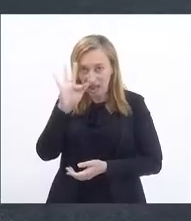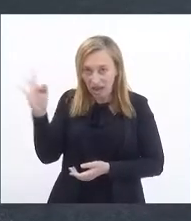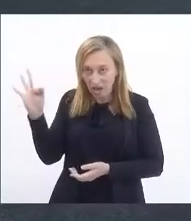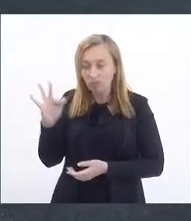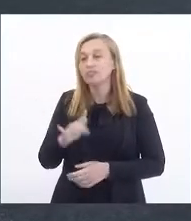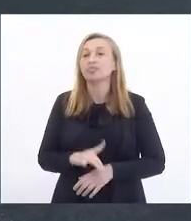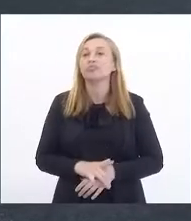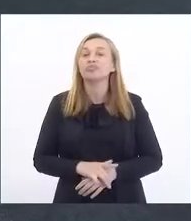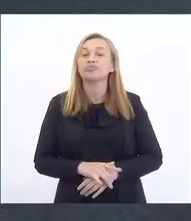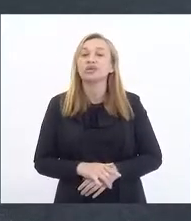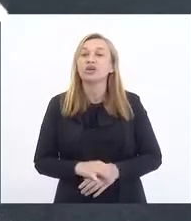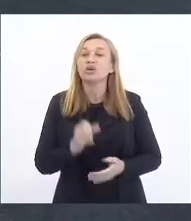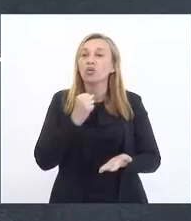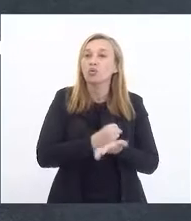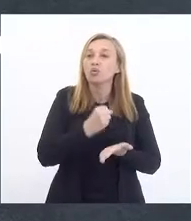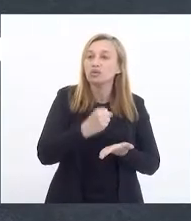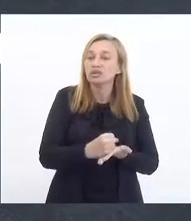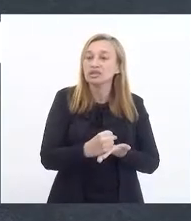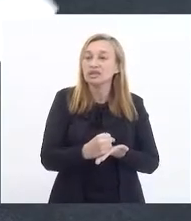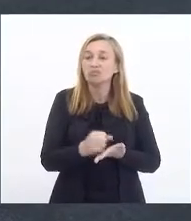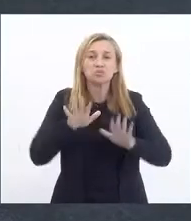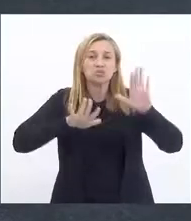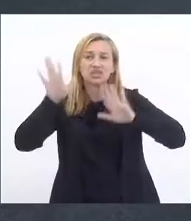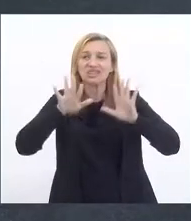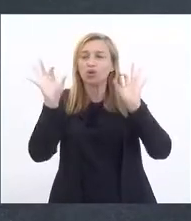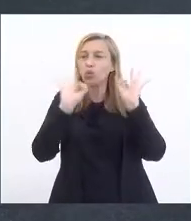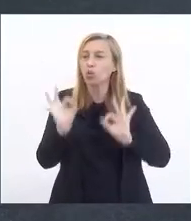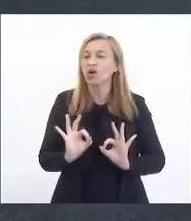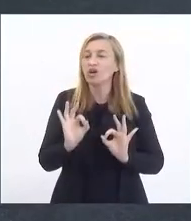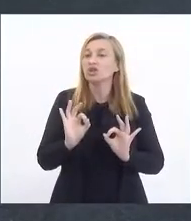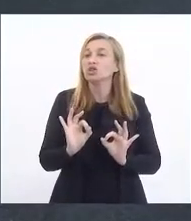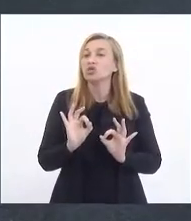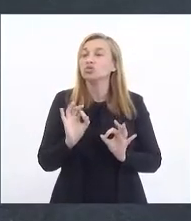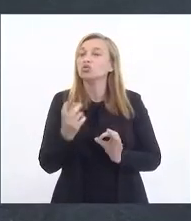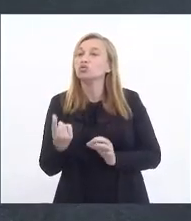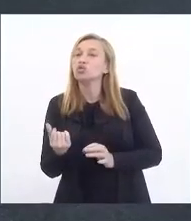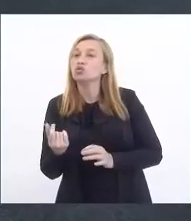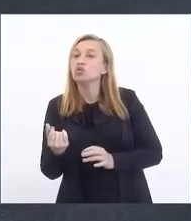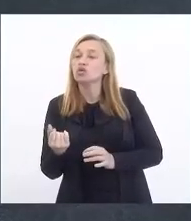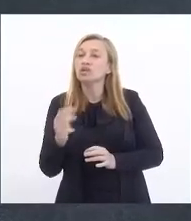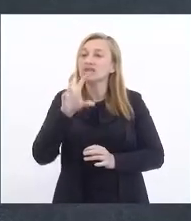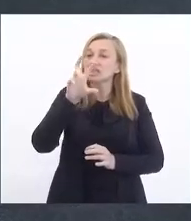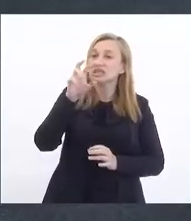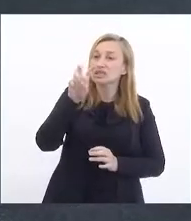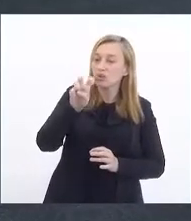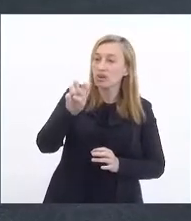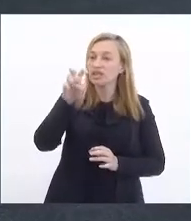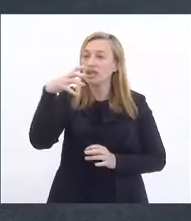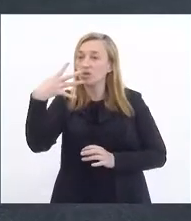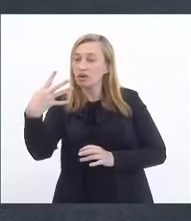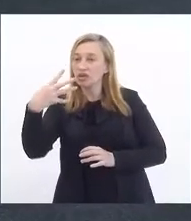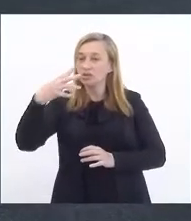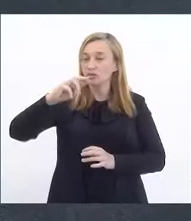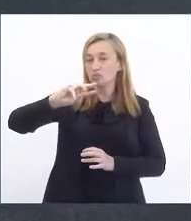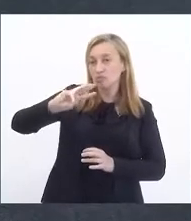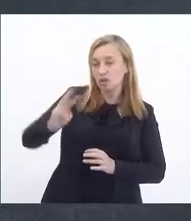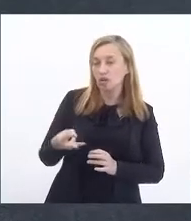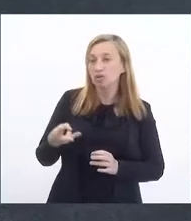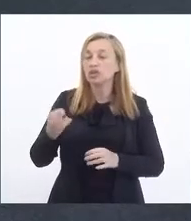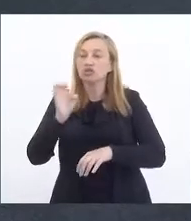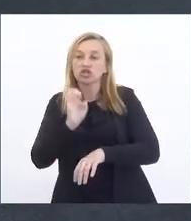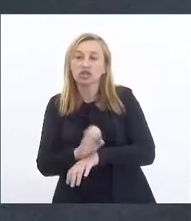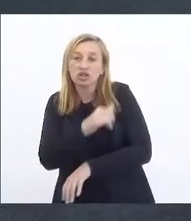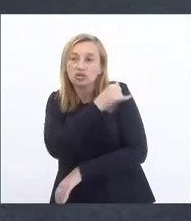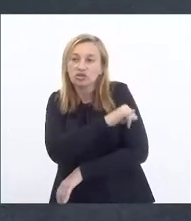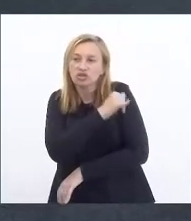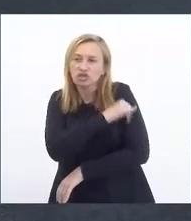ele fez um contrato sem licitação no valor de 54 milhões no caso do estado do Rio